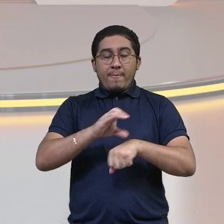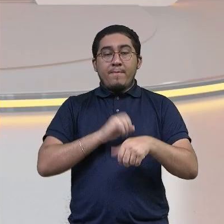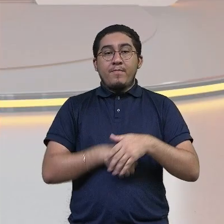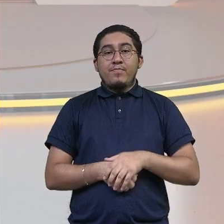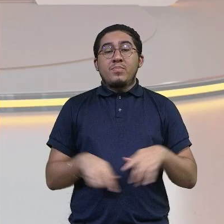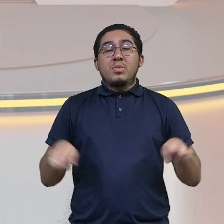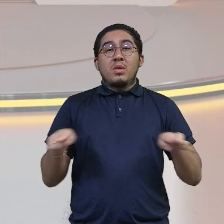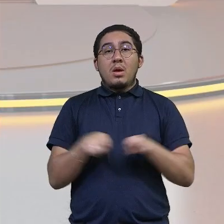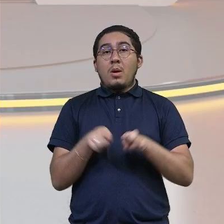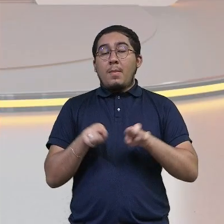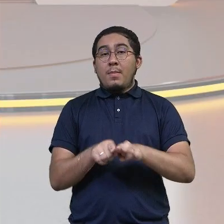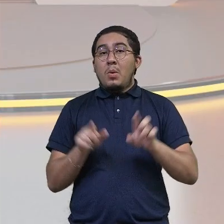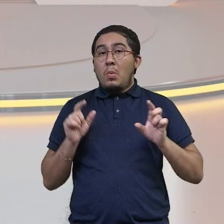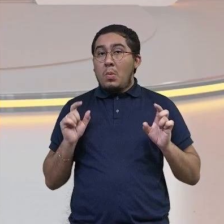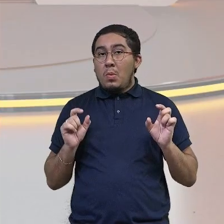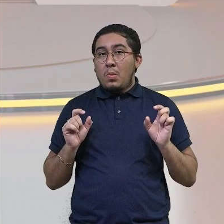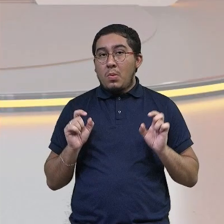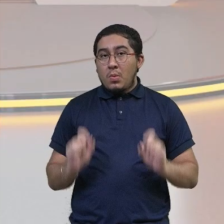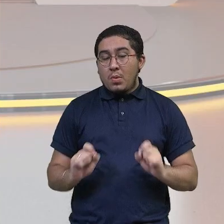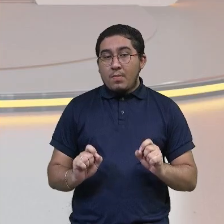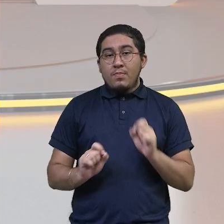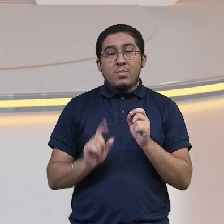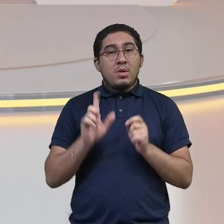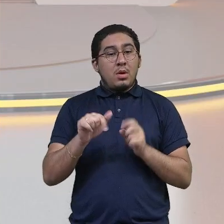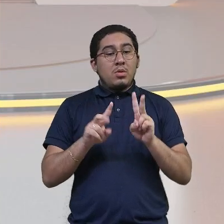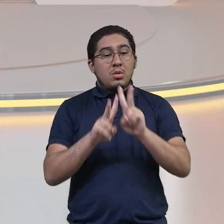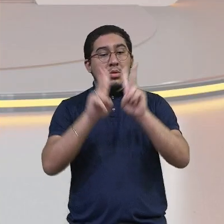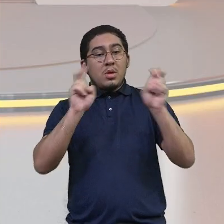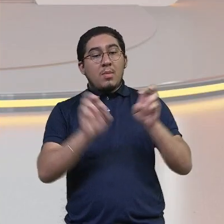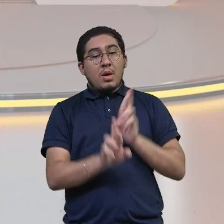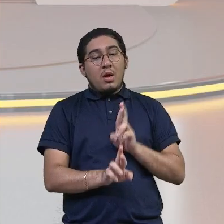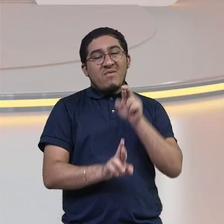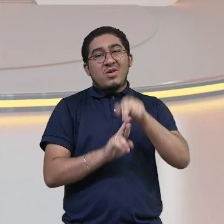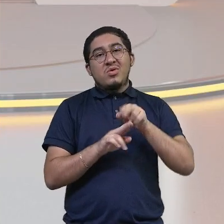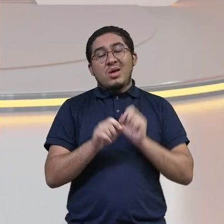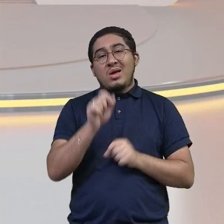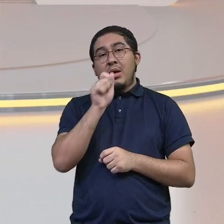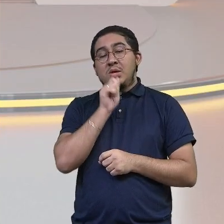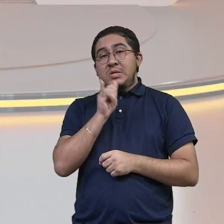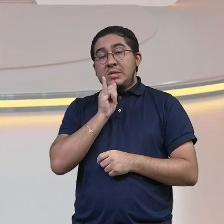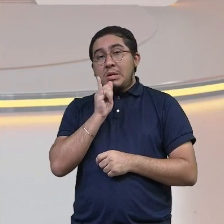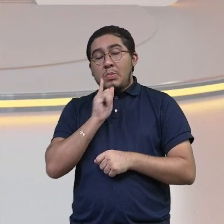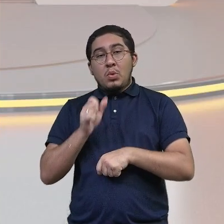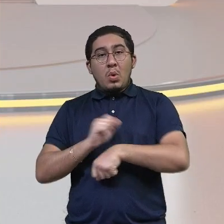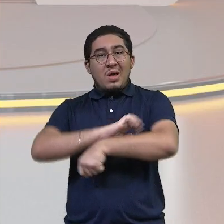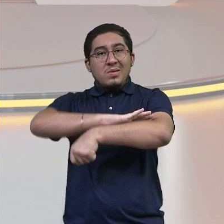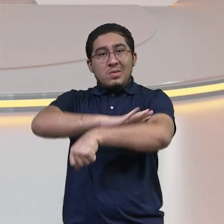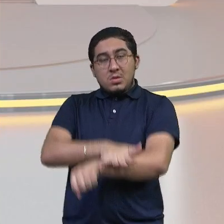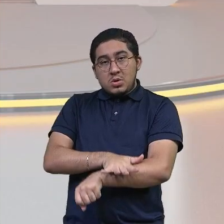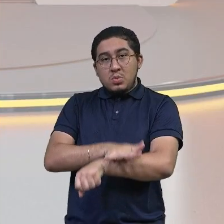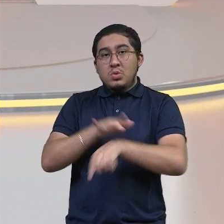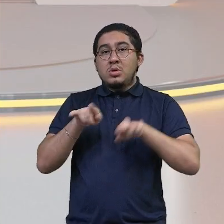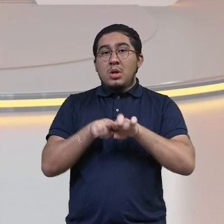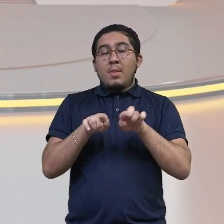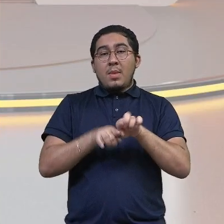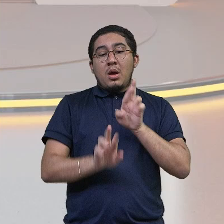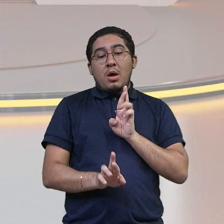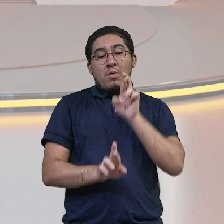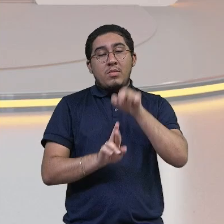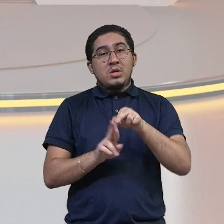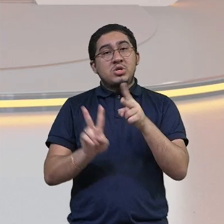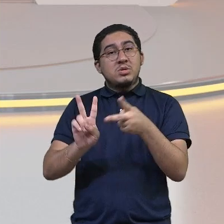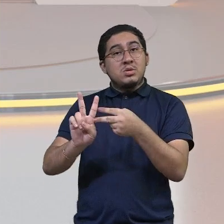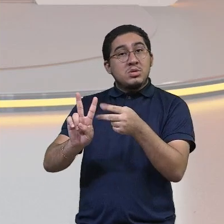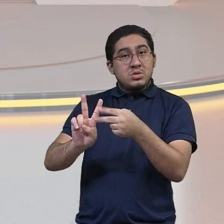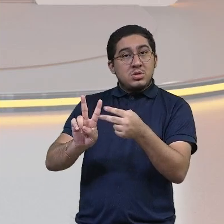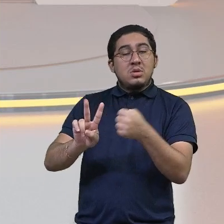do que, as questões relacionadas a racismo, né, das questões indígenas,